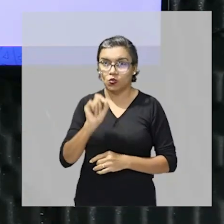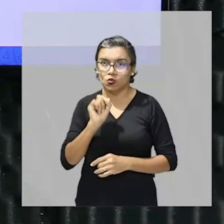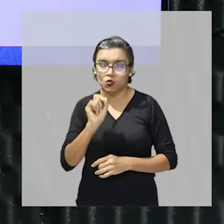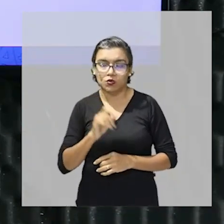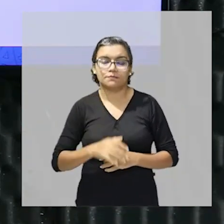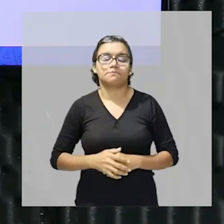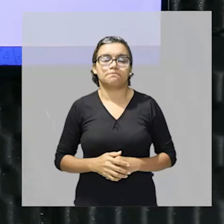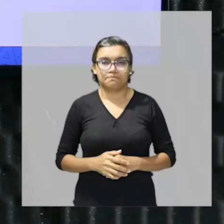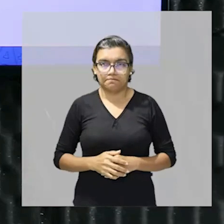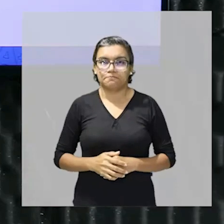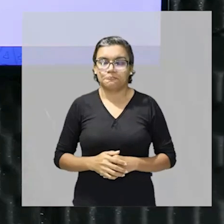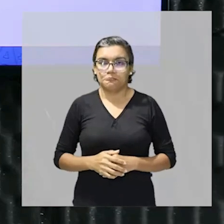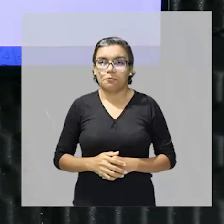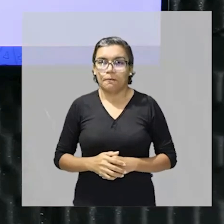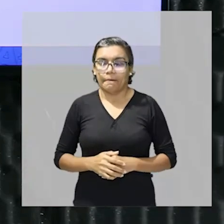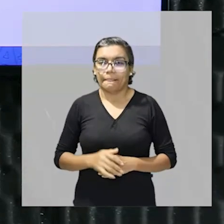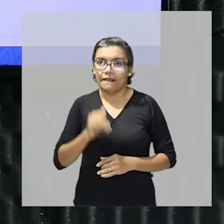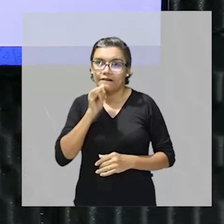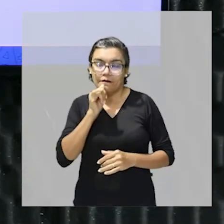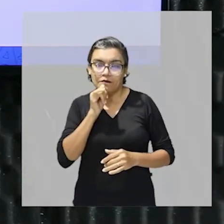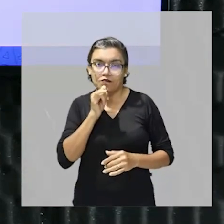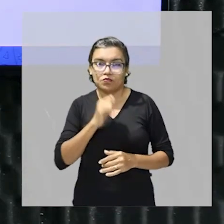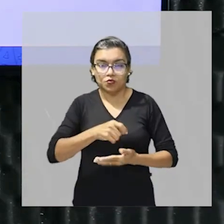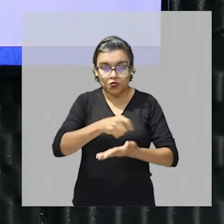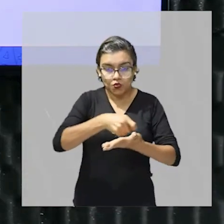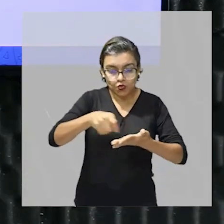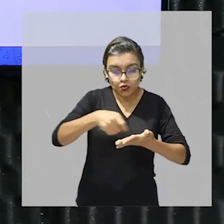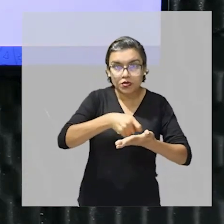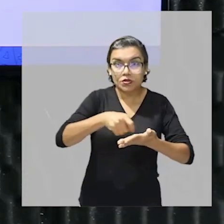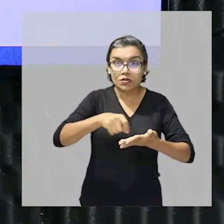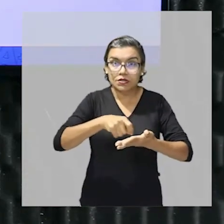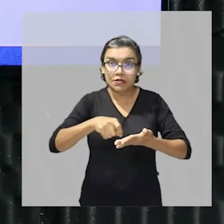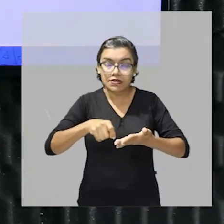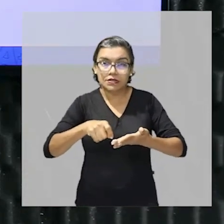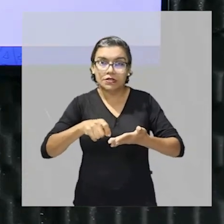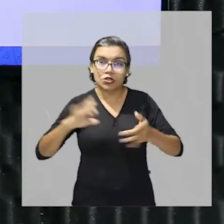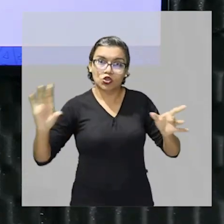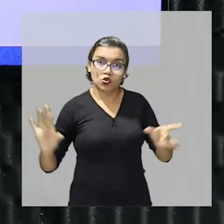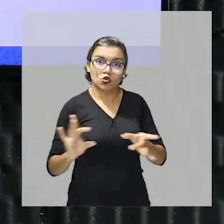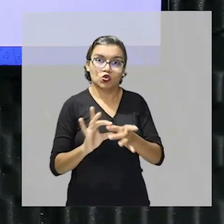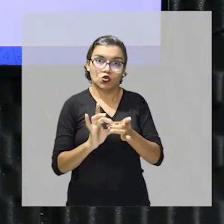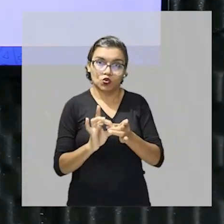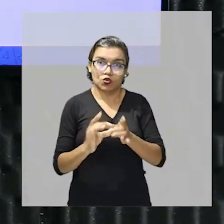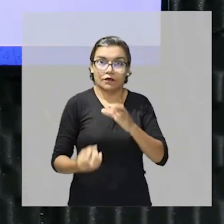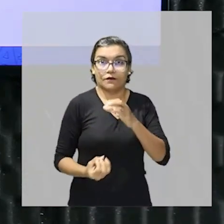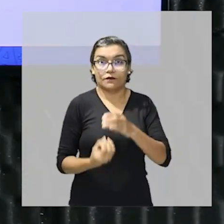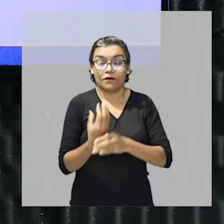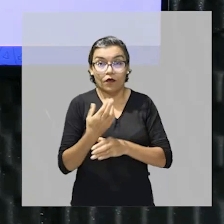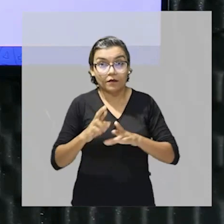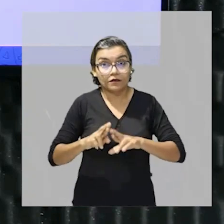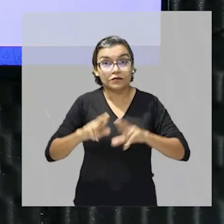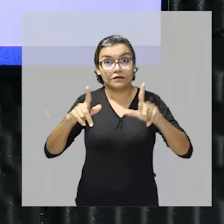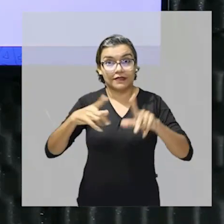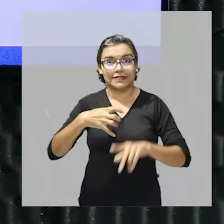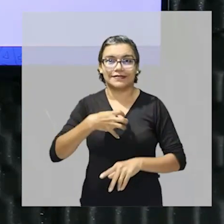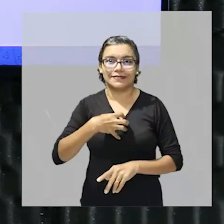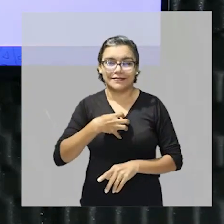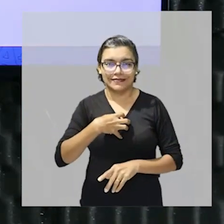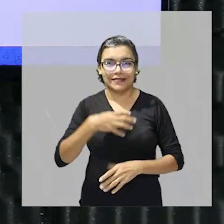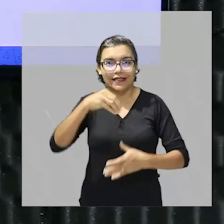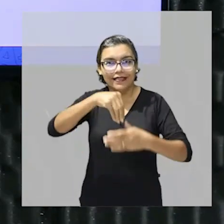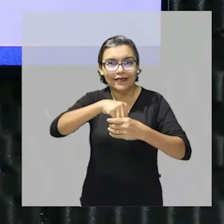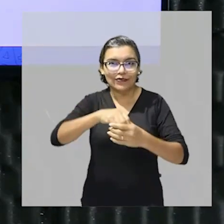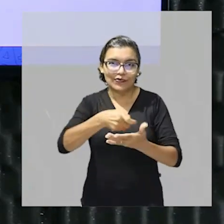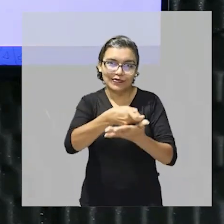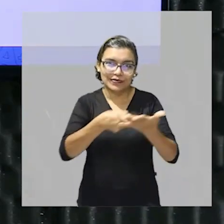ou coloca as partes da escrita juntas para que elas formem diferentes sentidos dentro